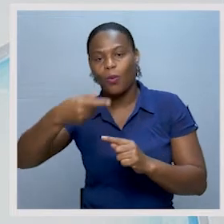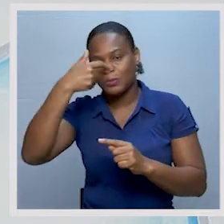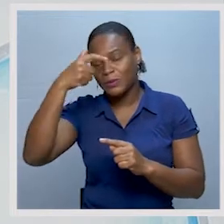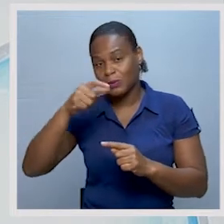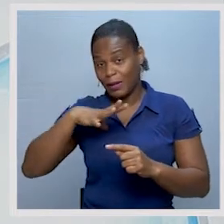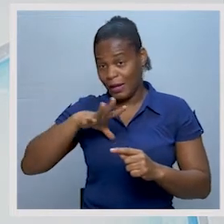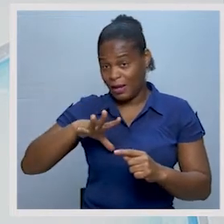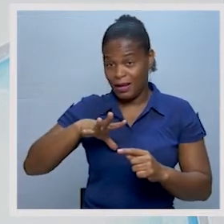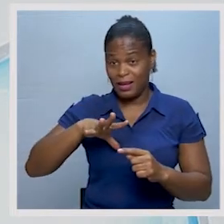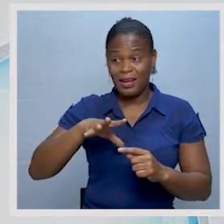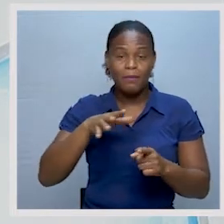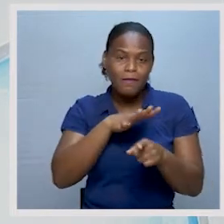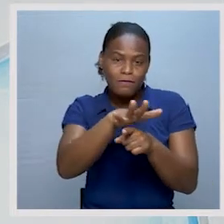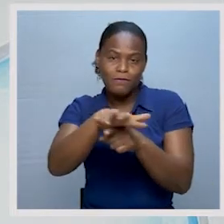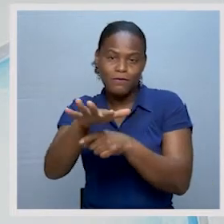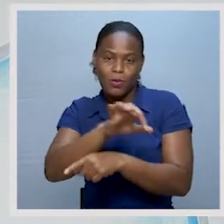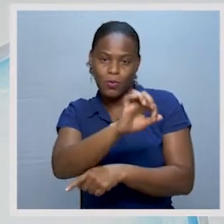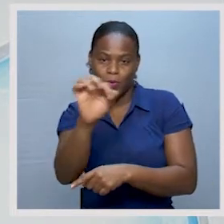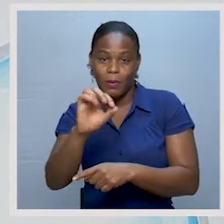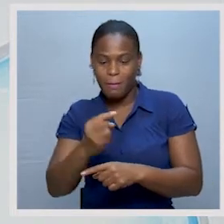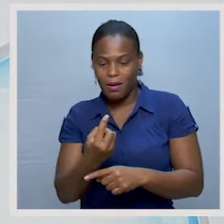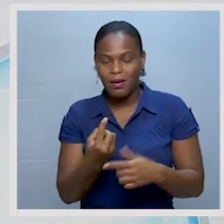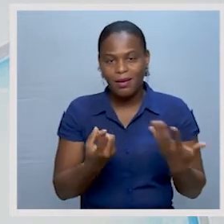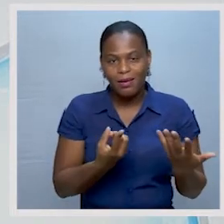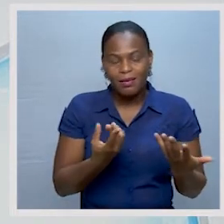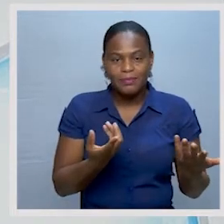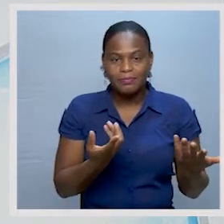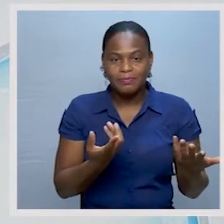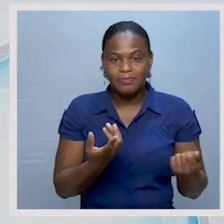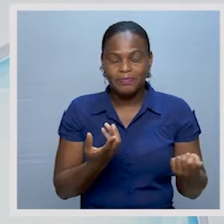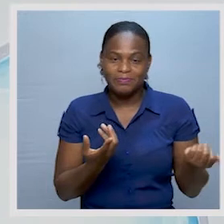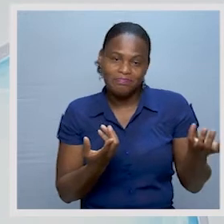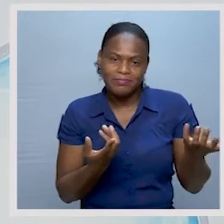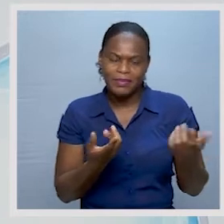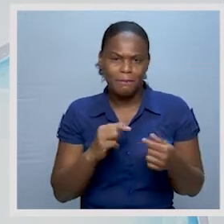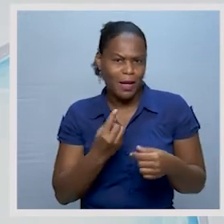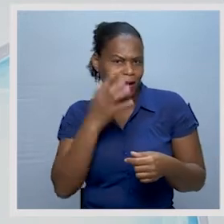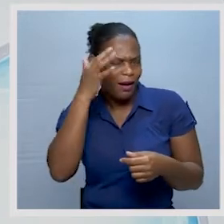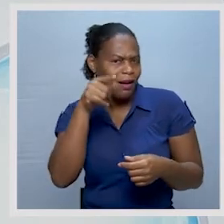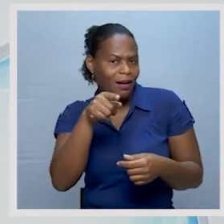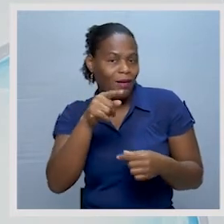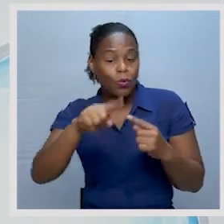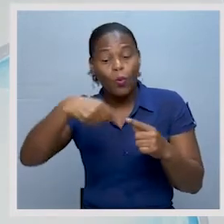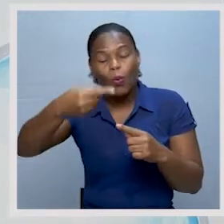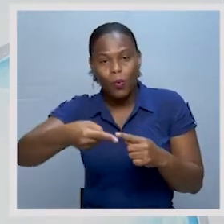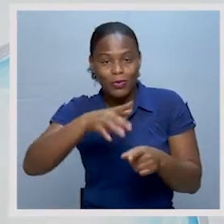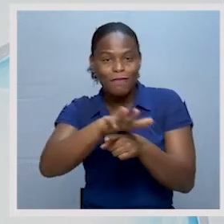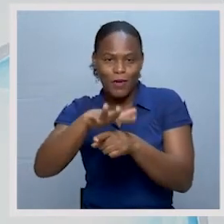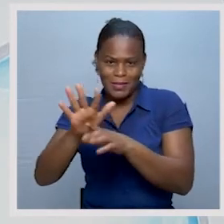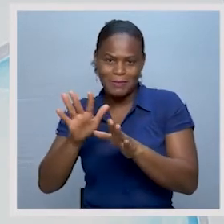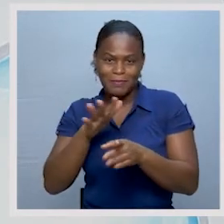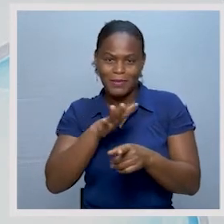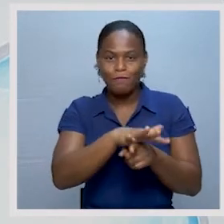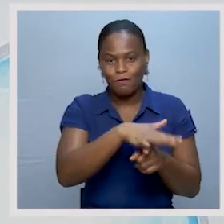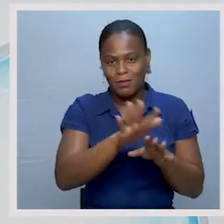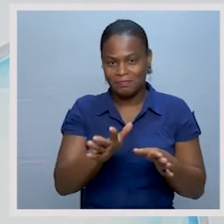que vou ter que influenciar para tomar a consciência do outro.